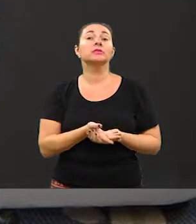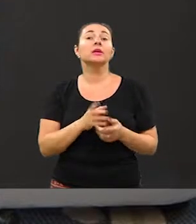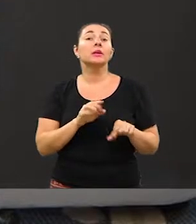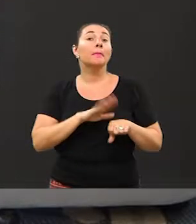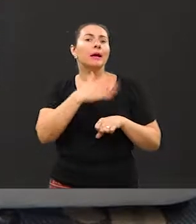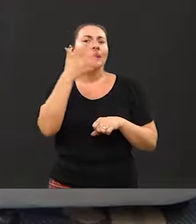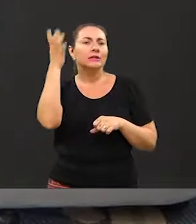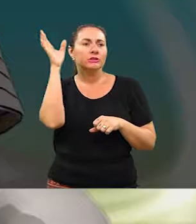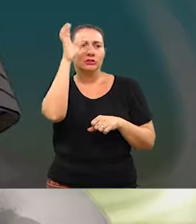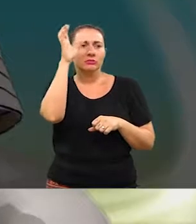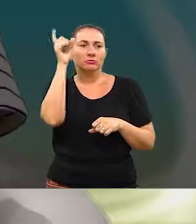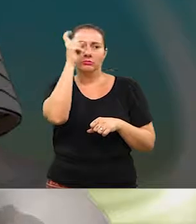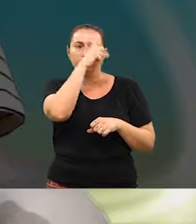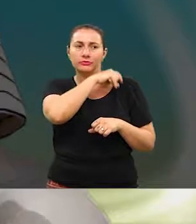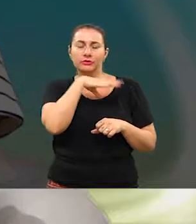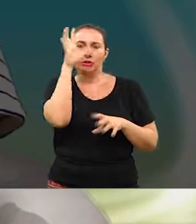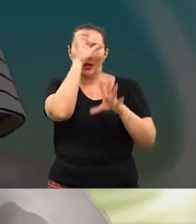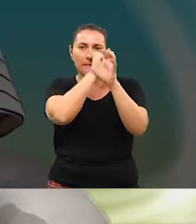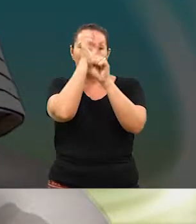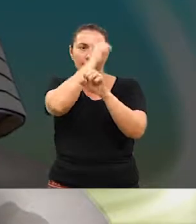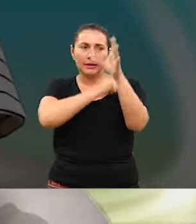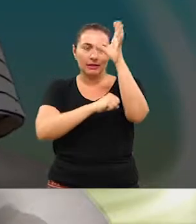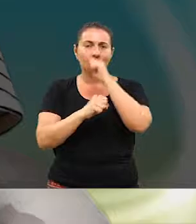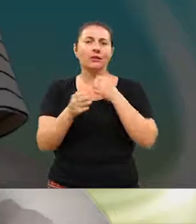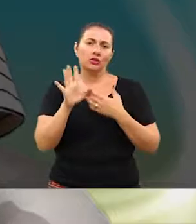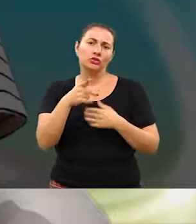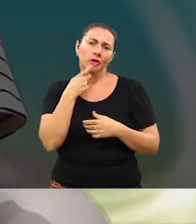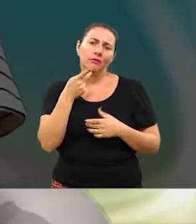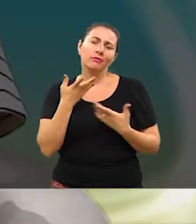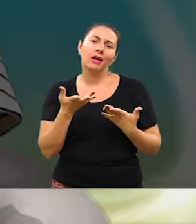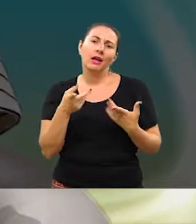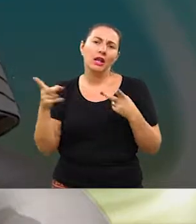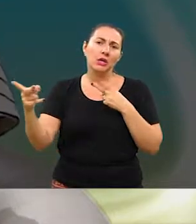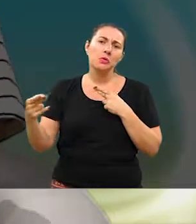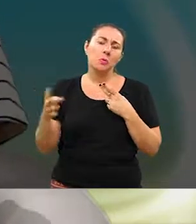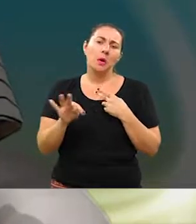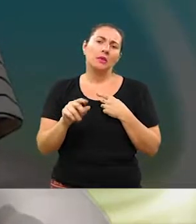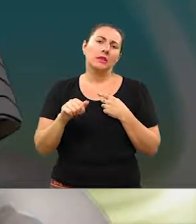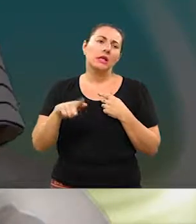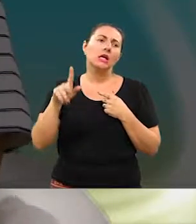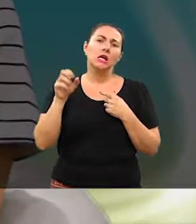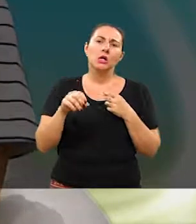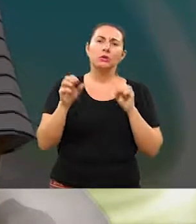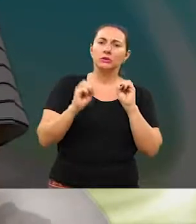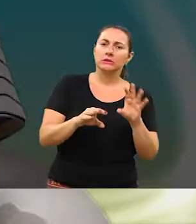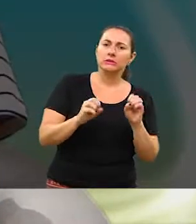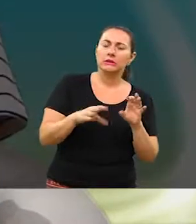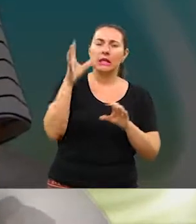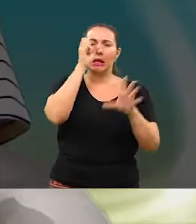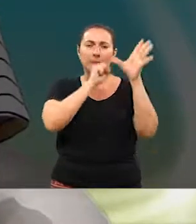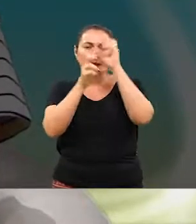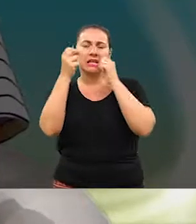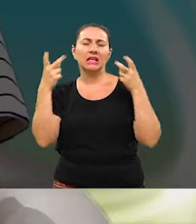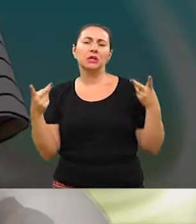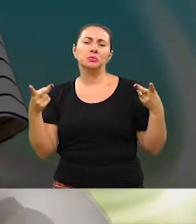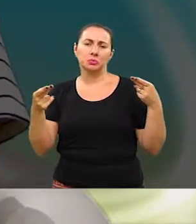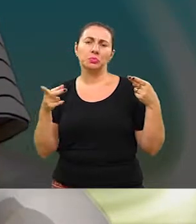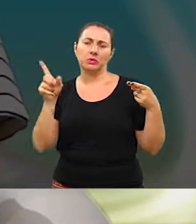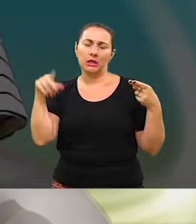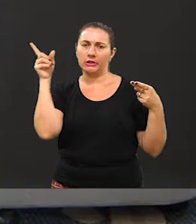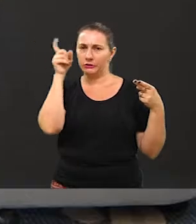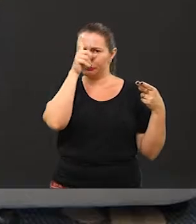de aprender? De aprender? Acho que essas que eu falei também. O tango, né? Tanto são mais difíceis de ensinar, assim, quanto de aprender. O tango é